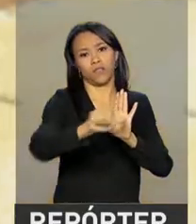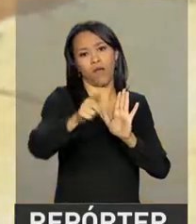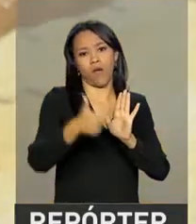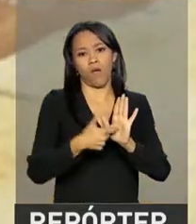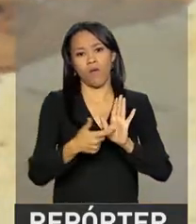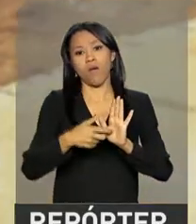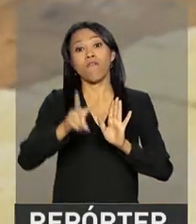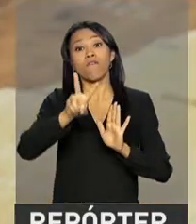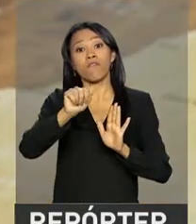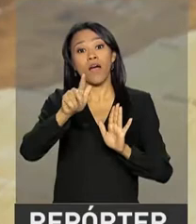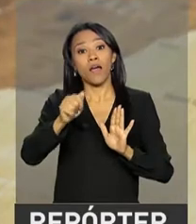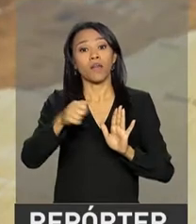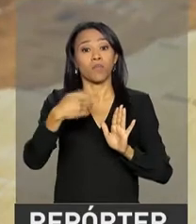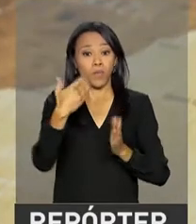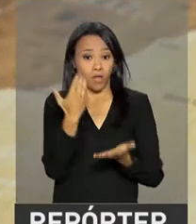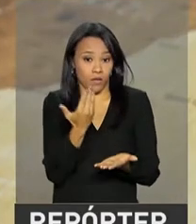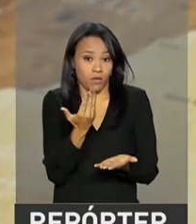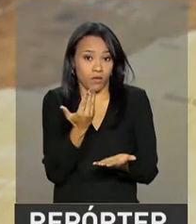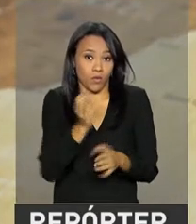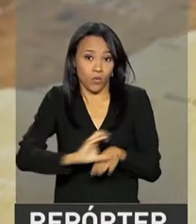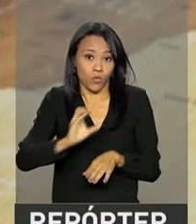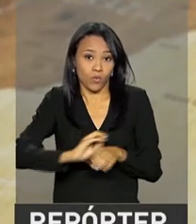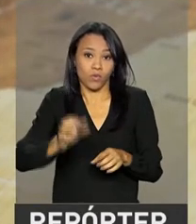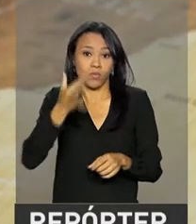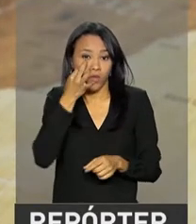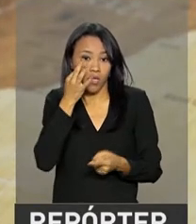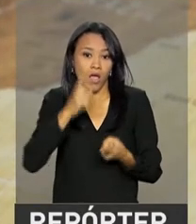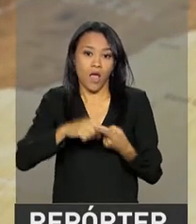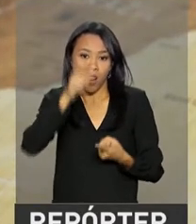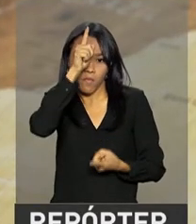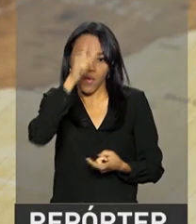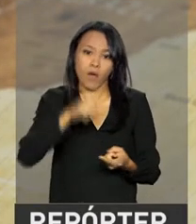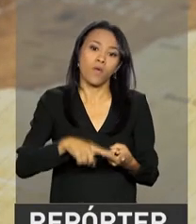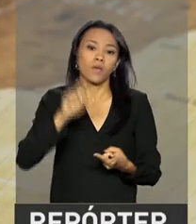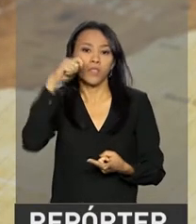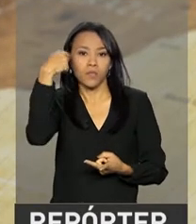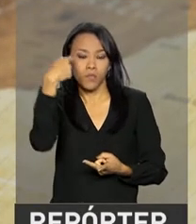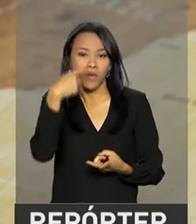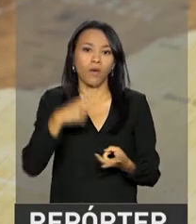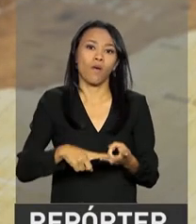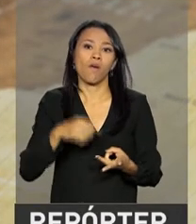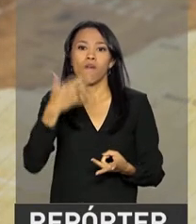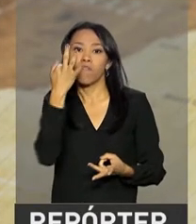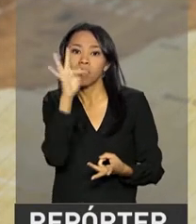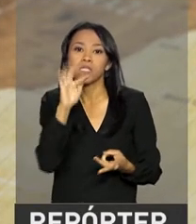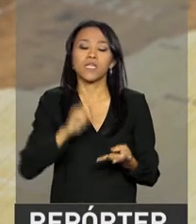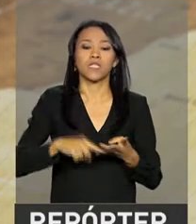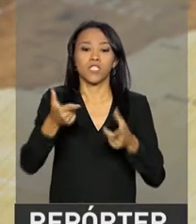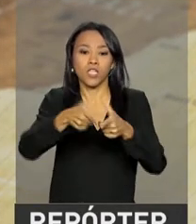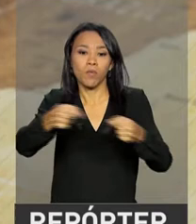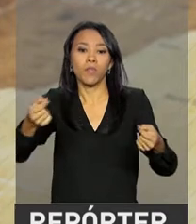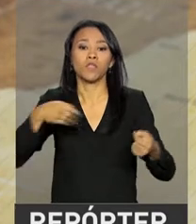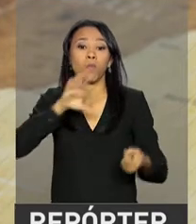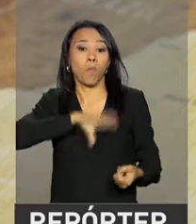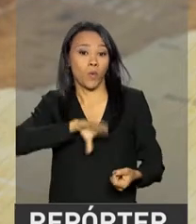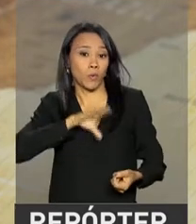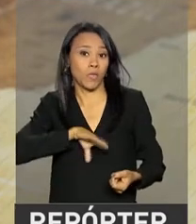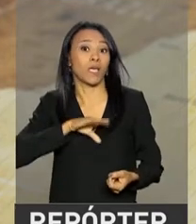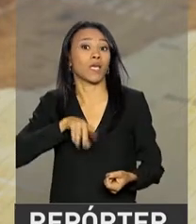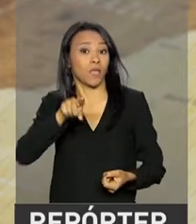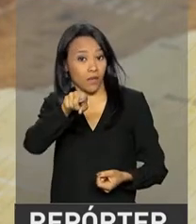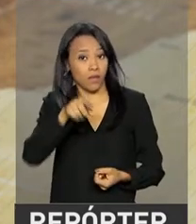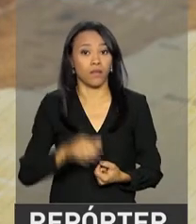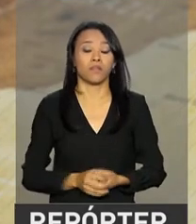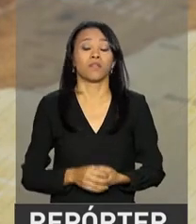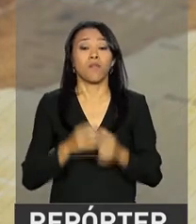são vagas para cursos presenciais de alemão espanhol francês italiano japonês e de português como língua estrangeira